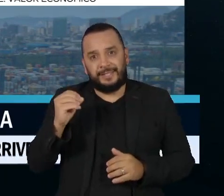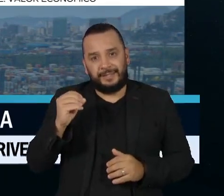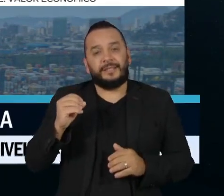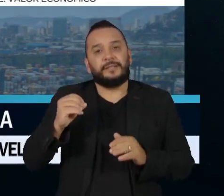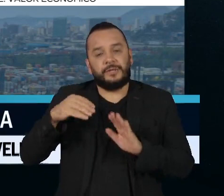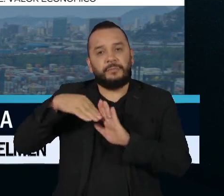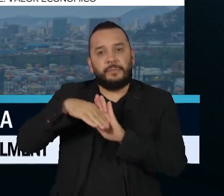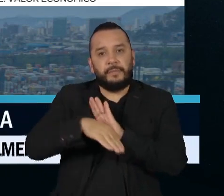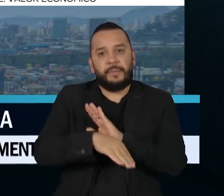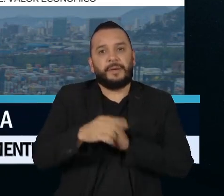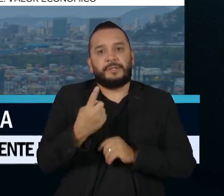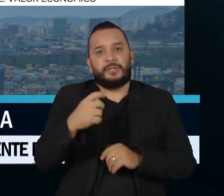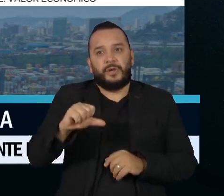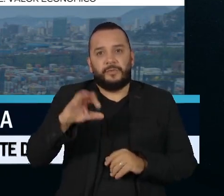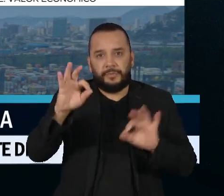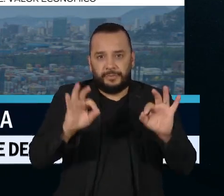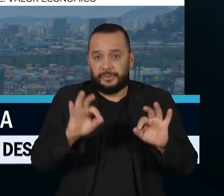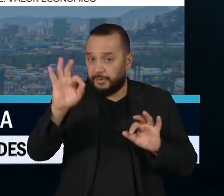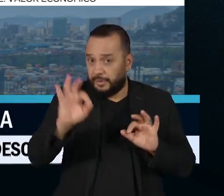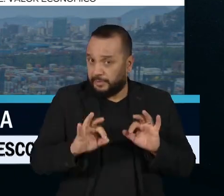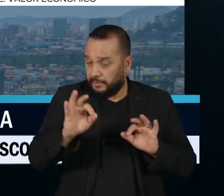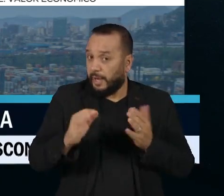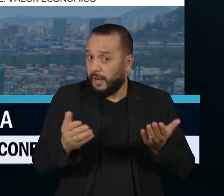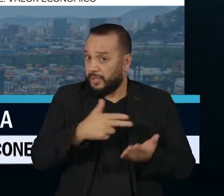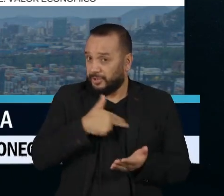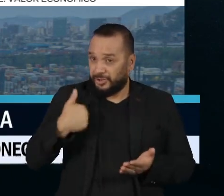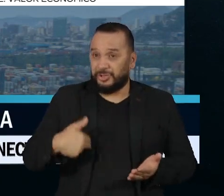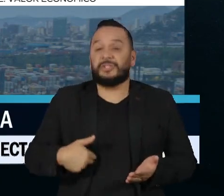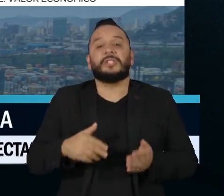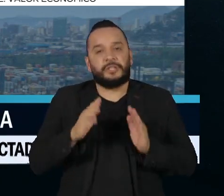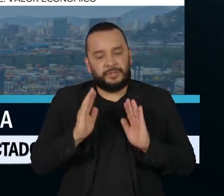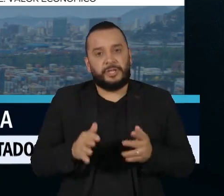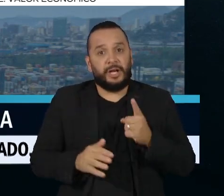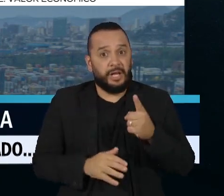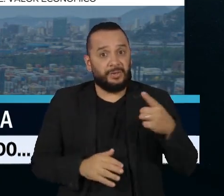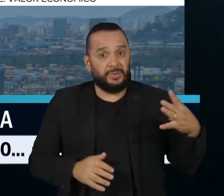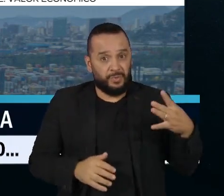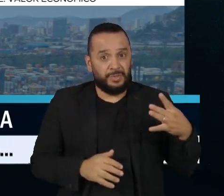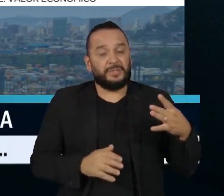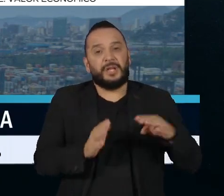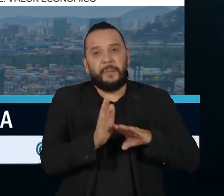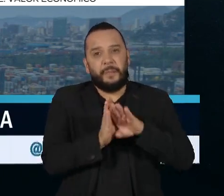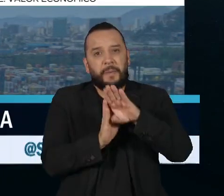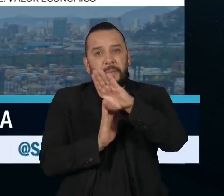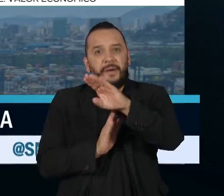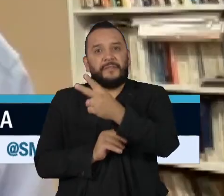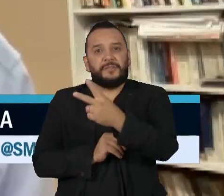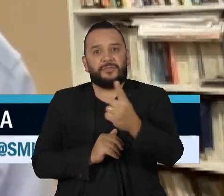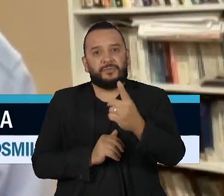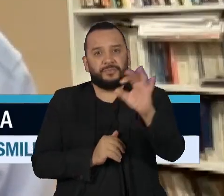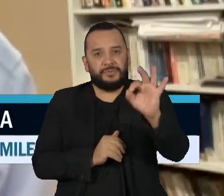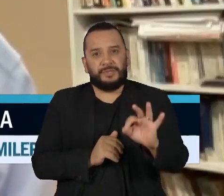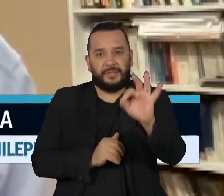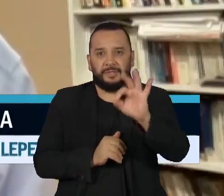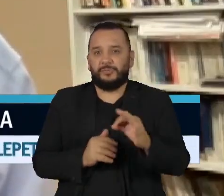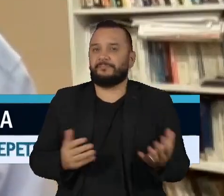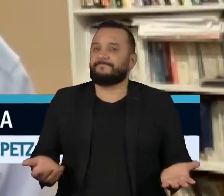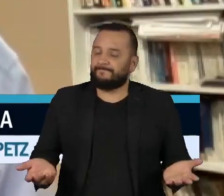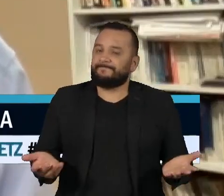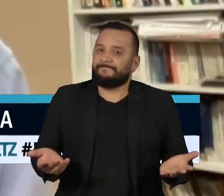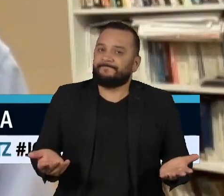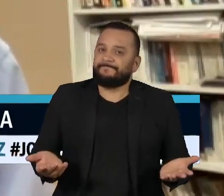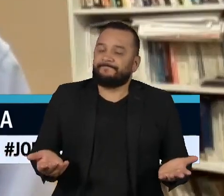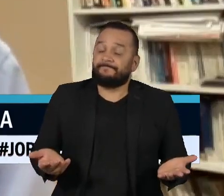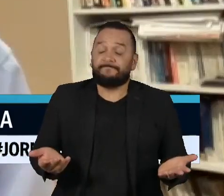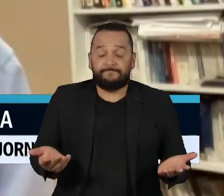19%. já a presença chinesa nos negócios saltou de 14 para mais de 21%. Então é só